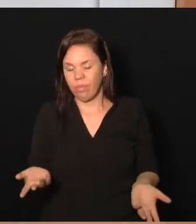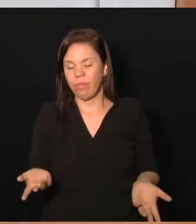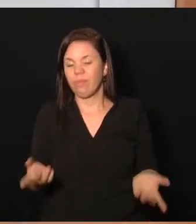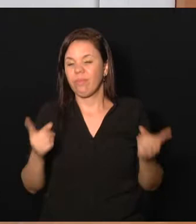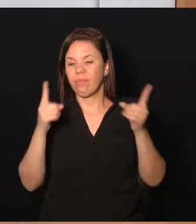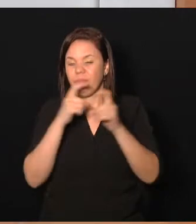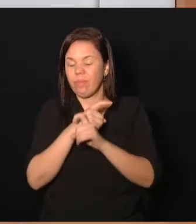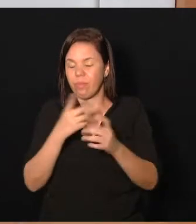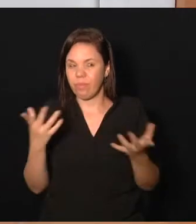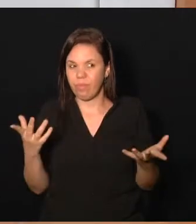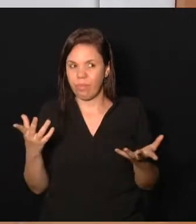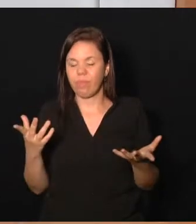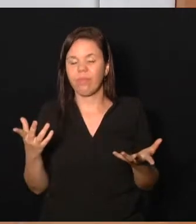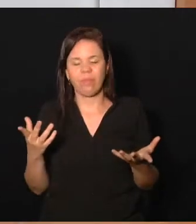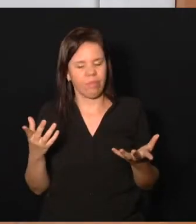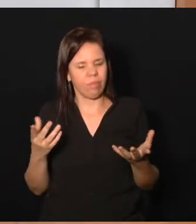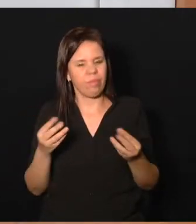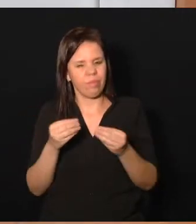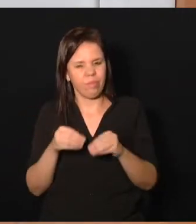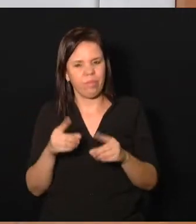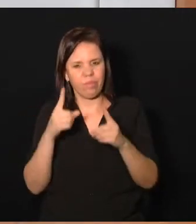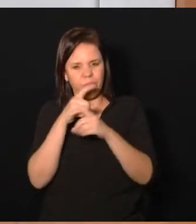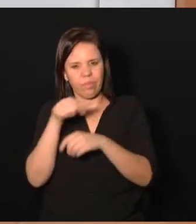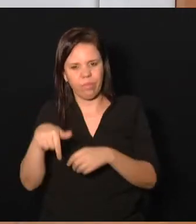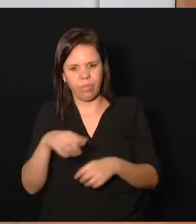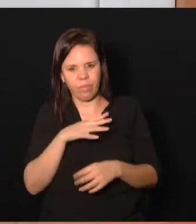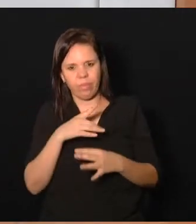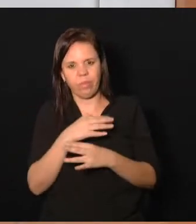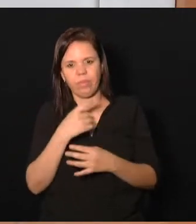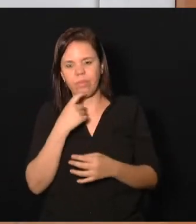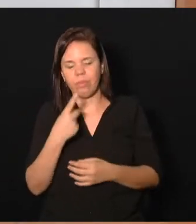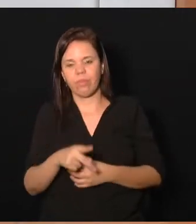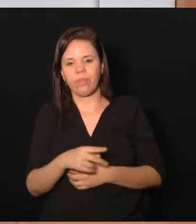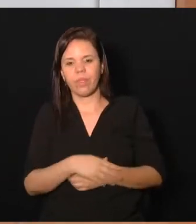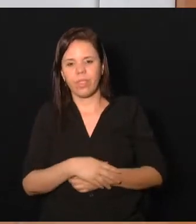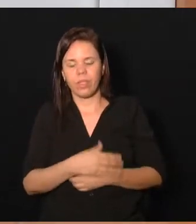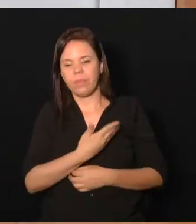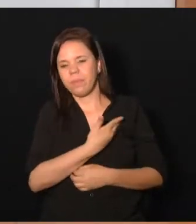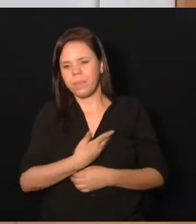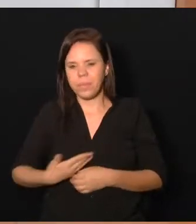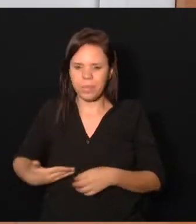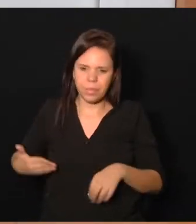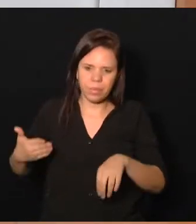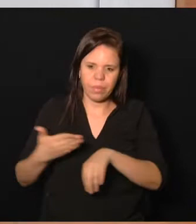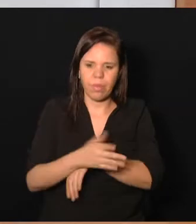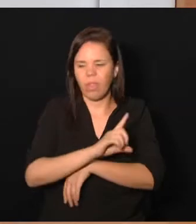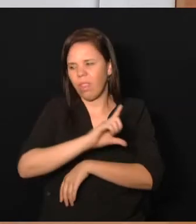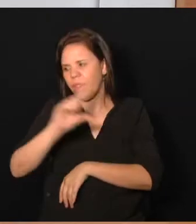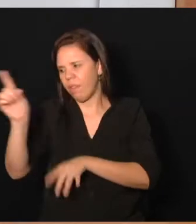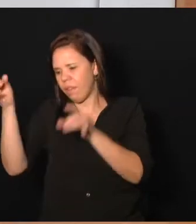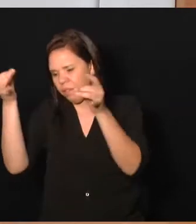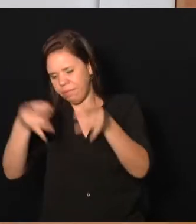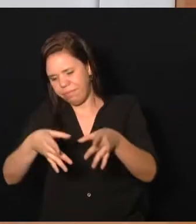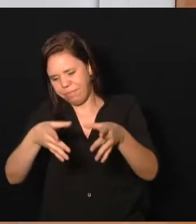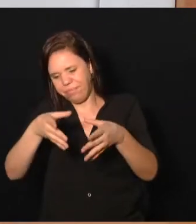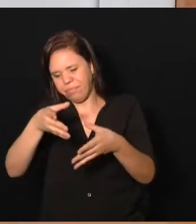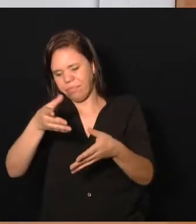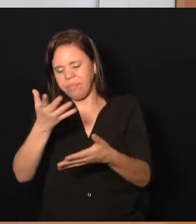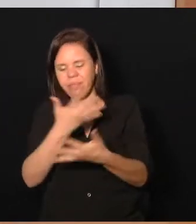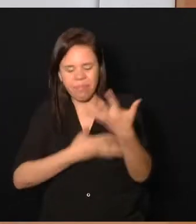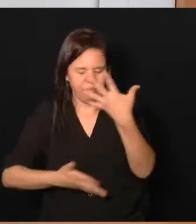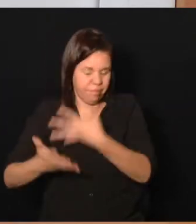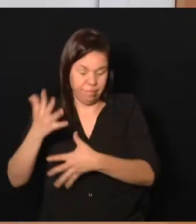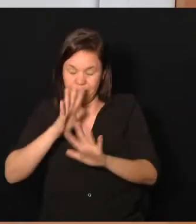muito, muito precária no nosso município. E governo entra, governo sai, é